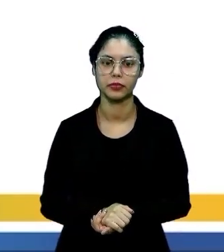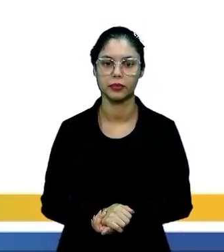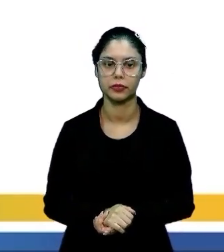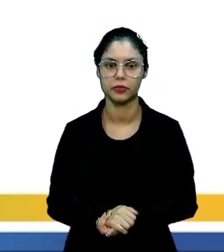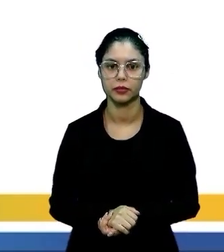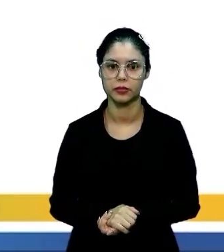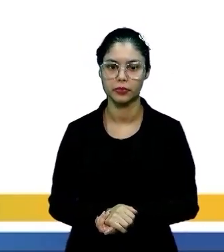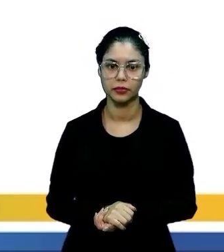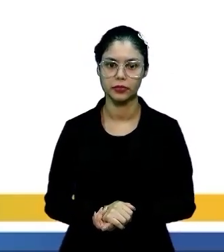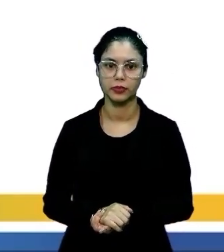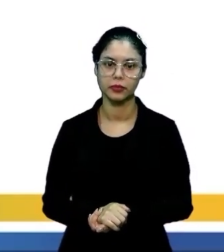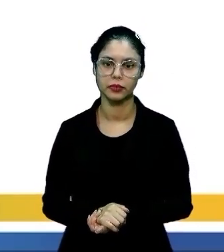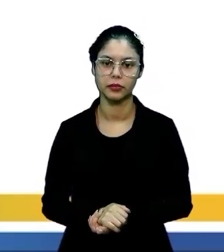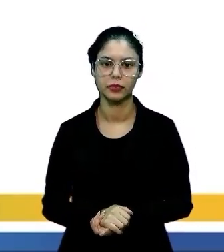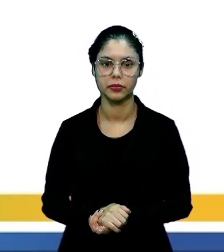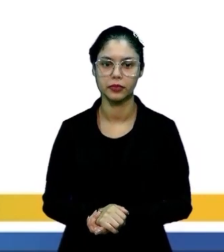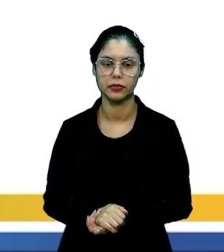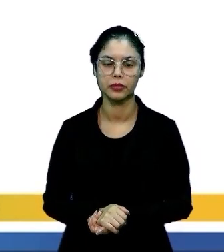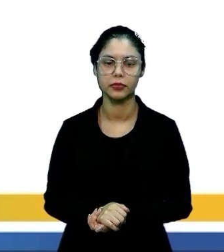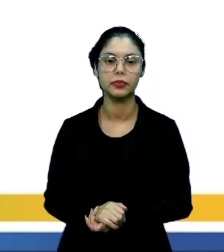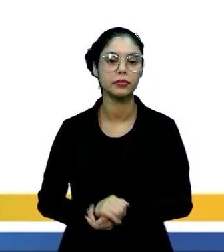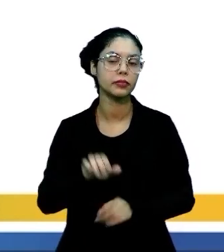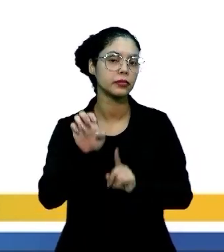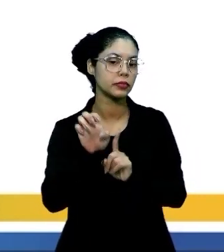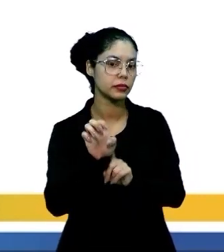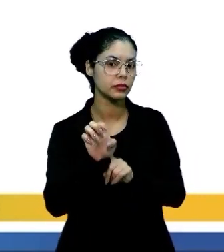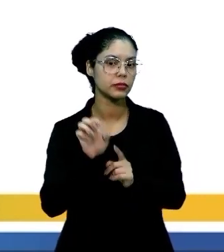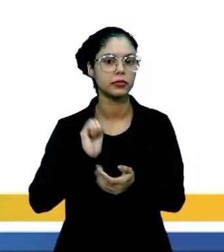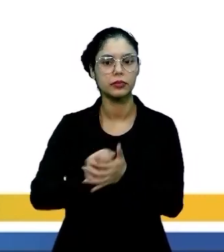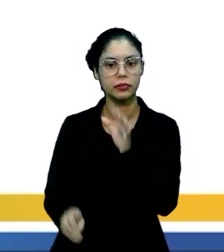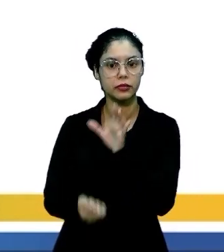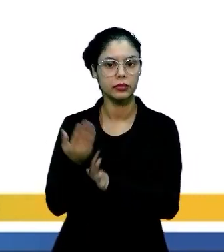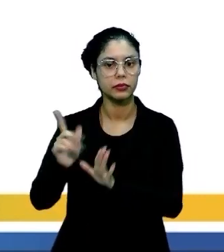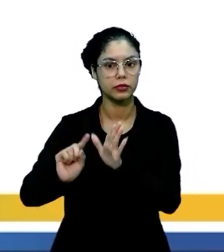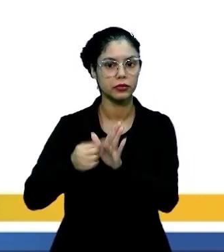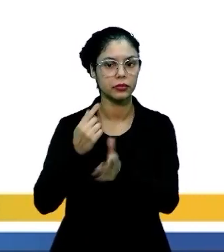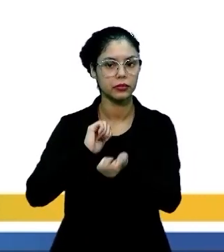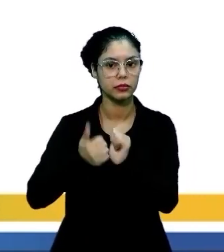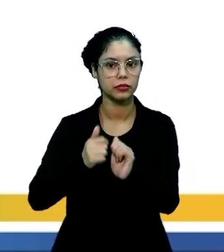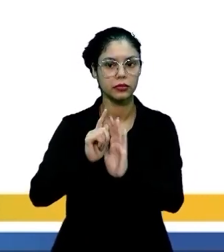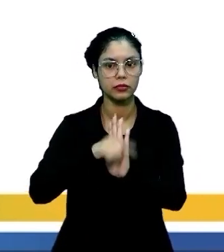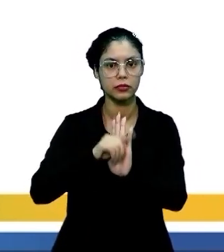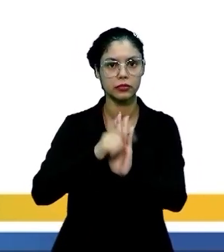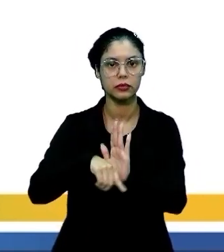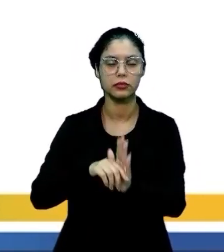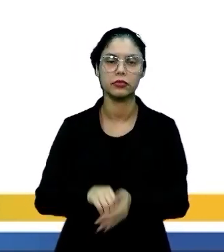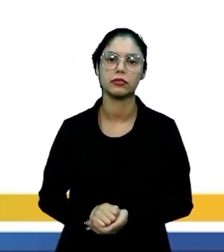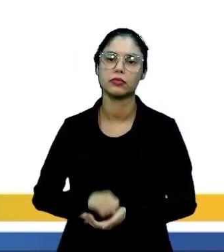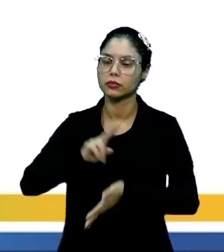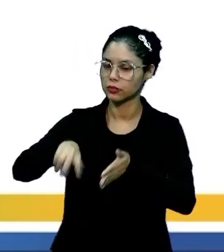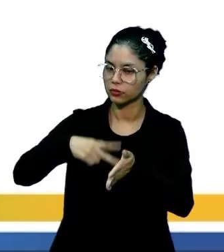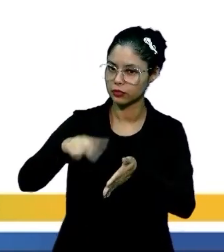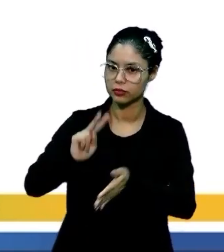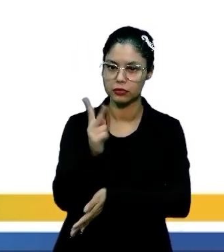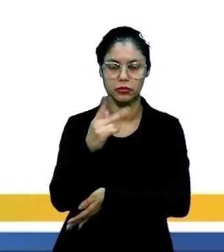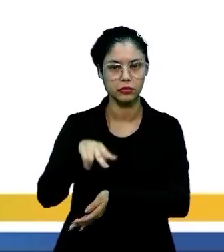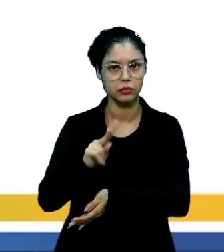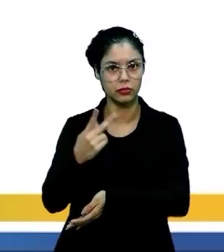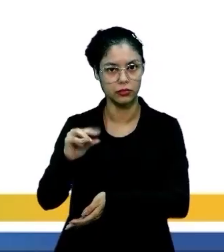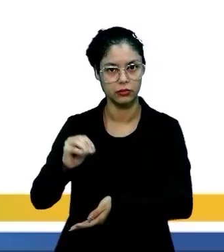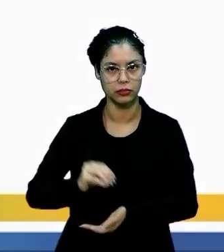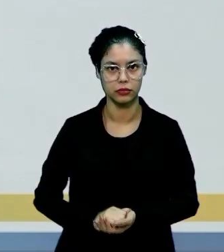nossa questão, ok? E na letra E, pela criatividade dos primeiros adeptos do gênero hip